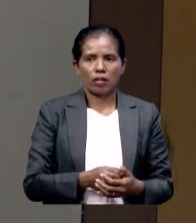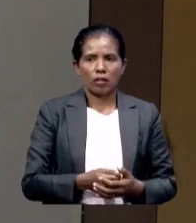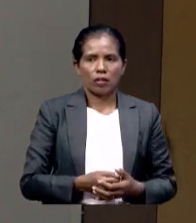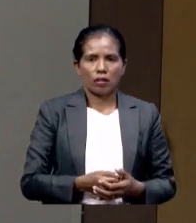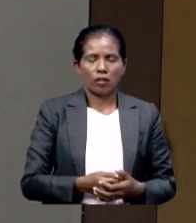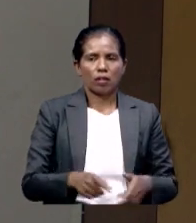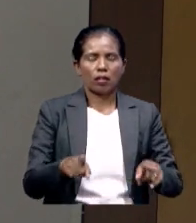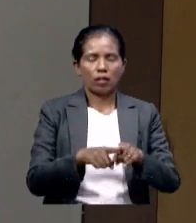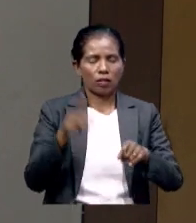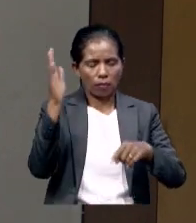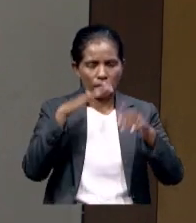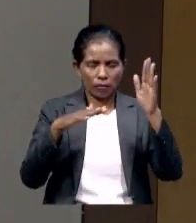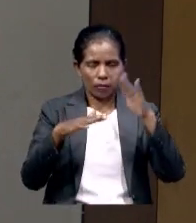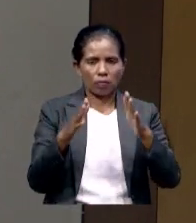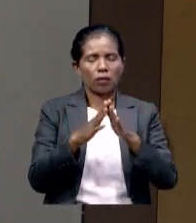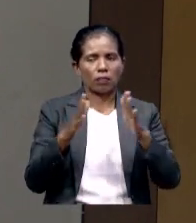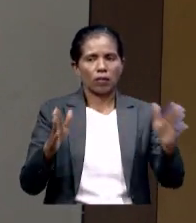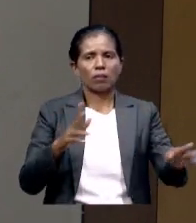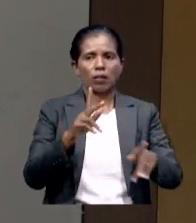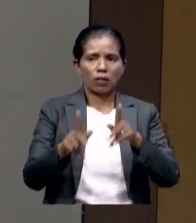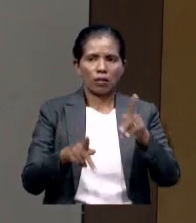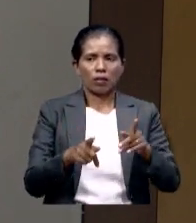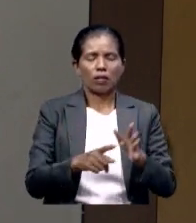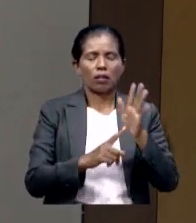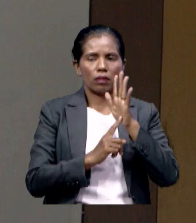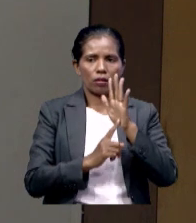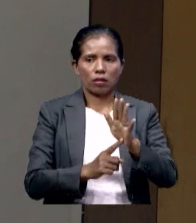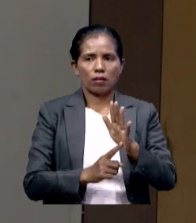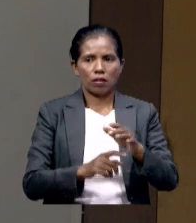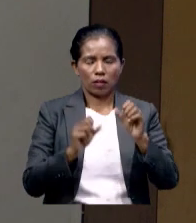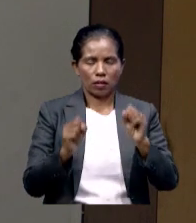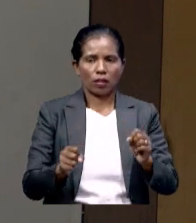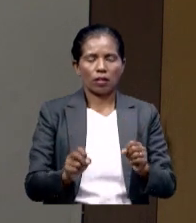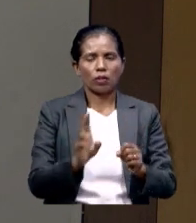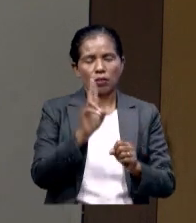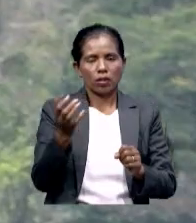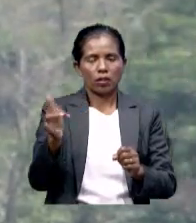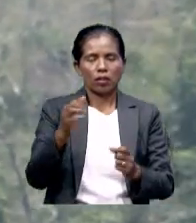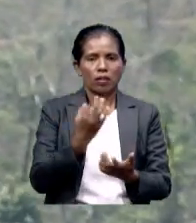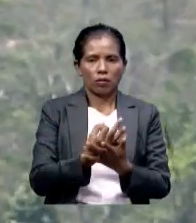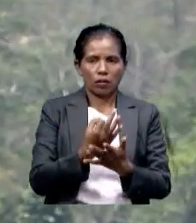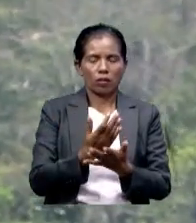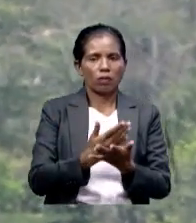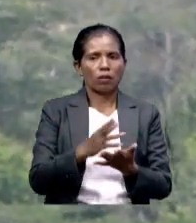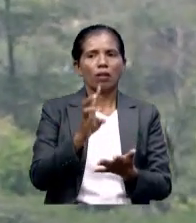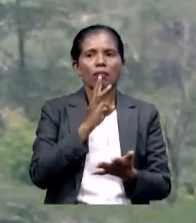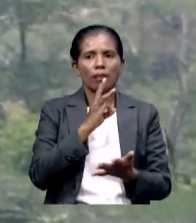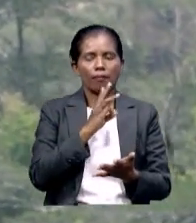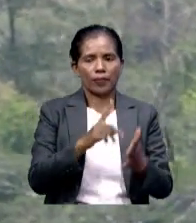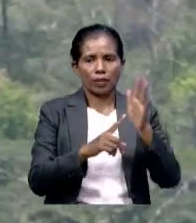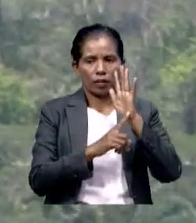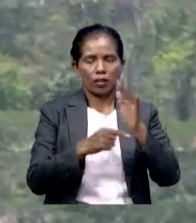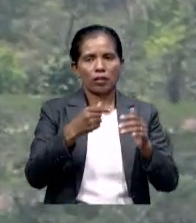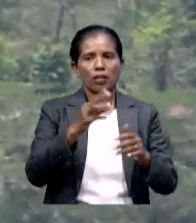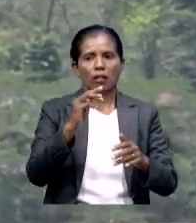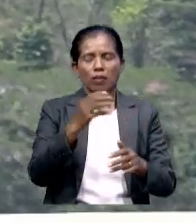sai fali problema o povo e povo obrigatoriamente tem que sair senosa para rola bem. To notícia ne publica, GMN